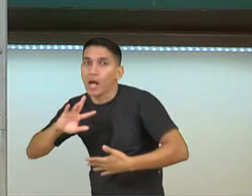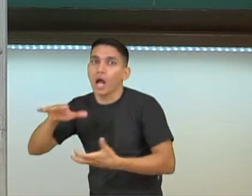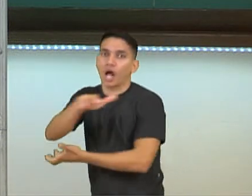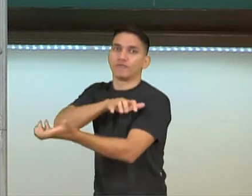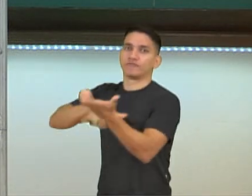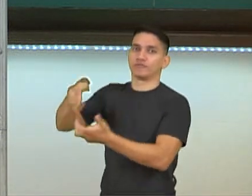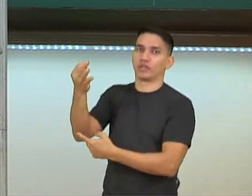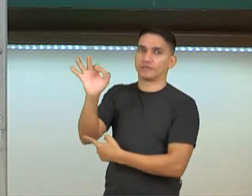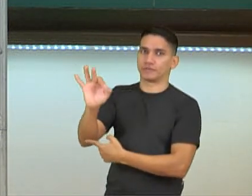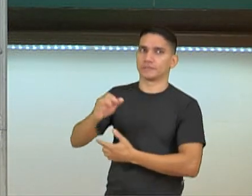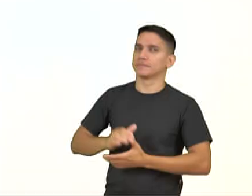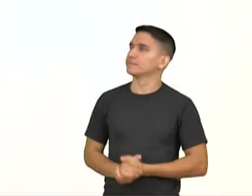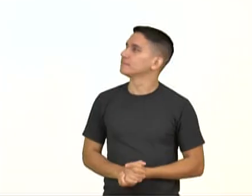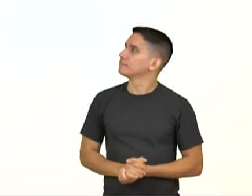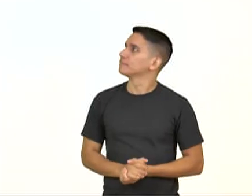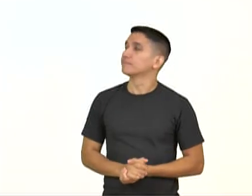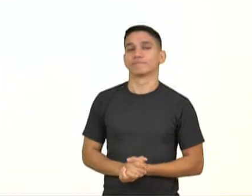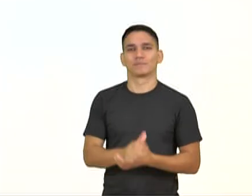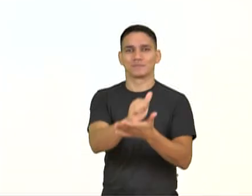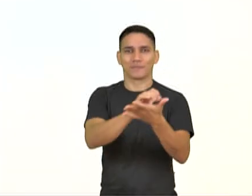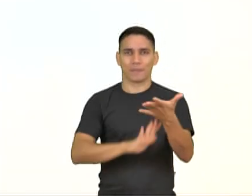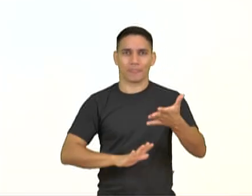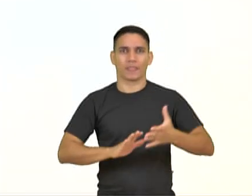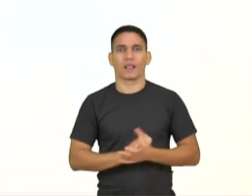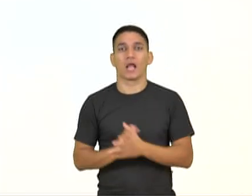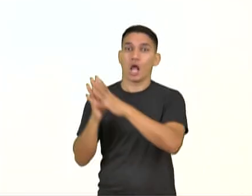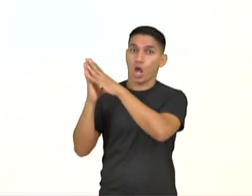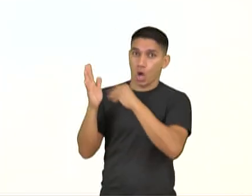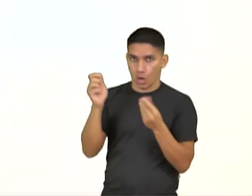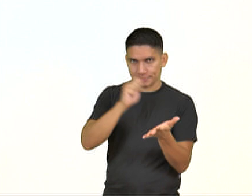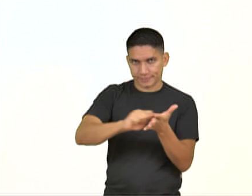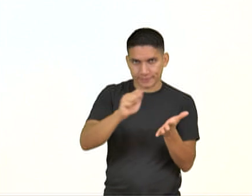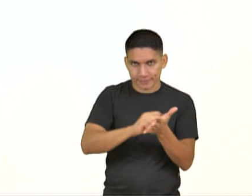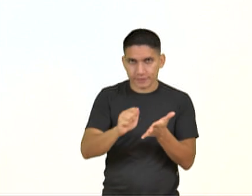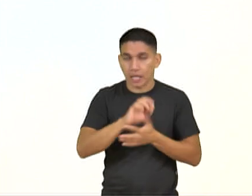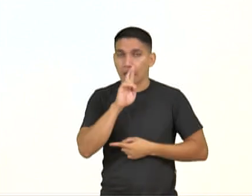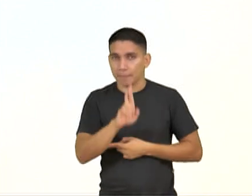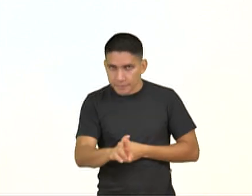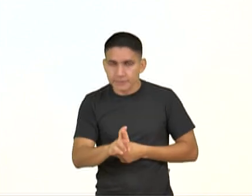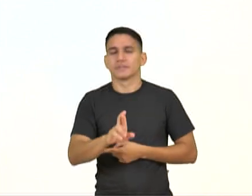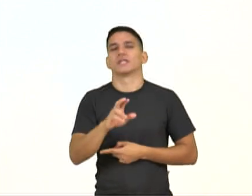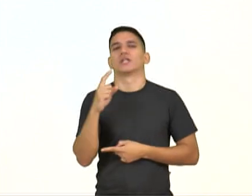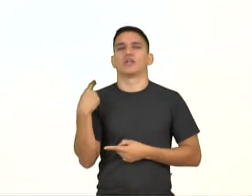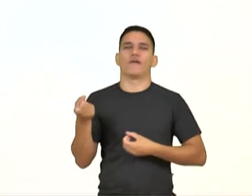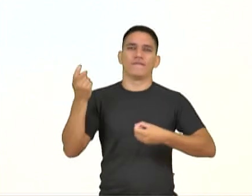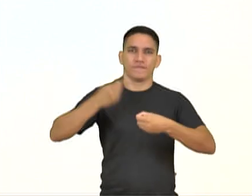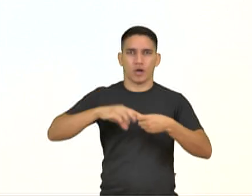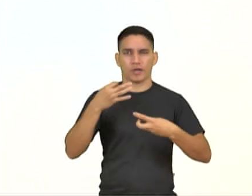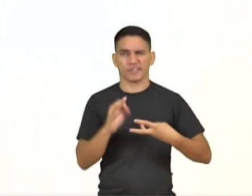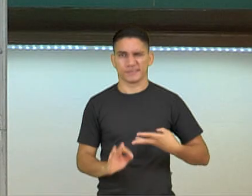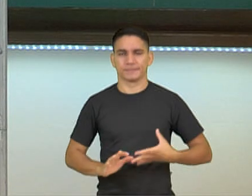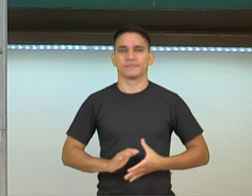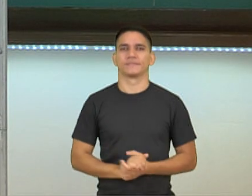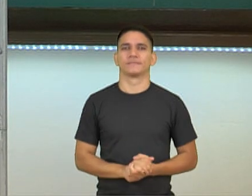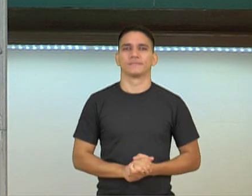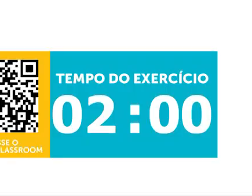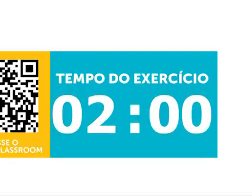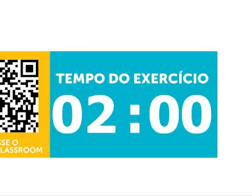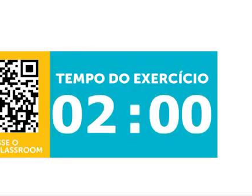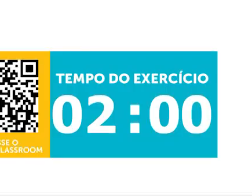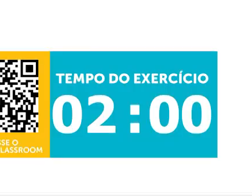Francesa. Nossa atividade, copiar no caderno, responder no caderno e a gente já vê qual é a resposta